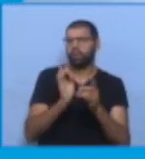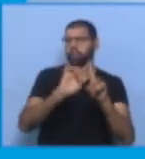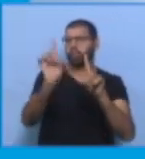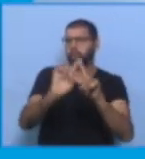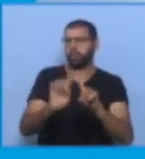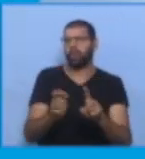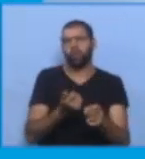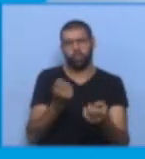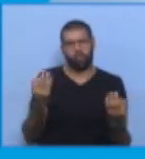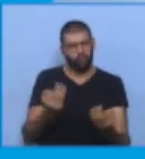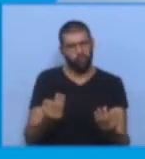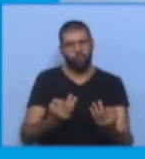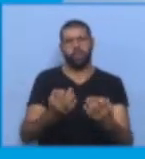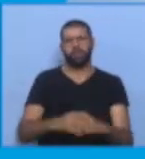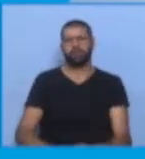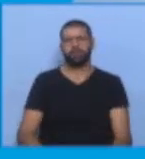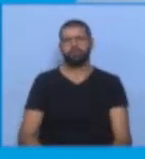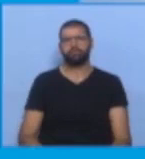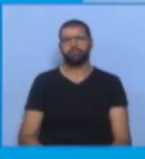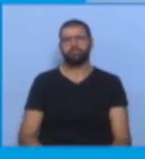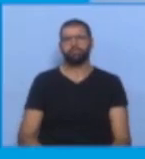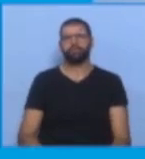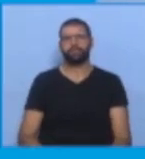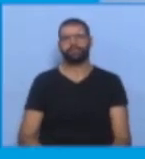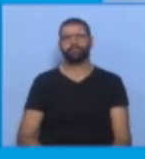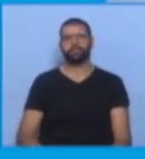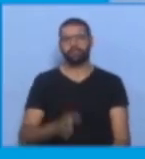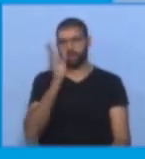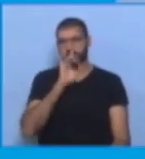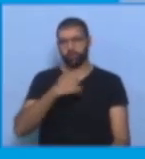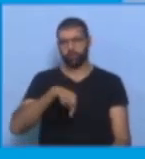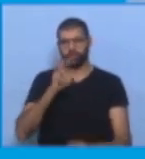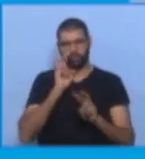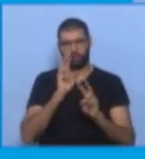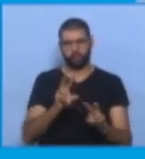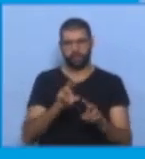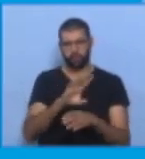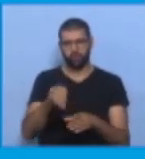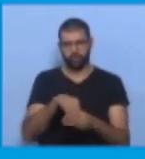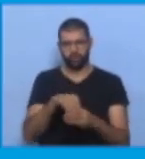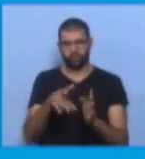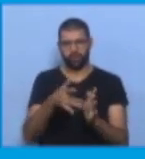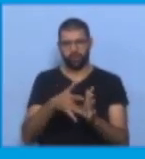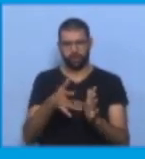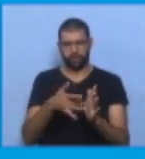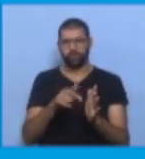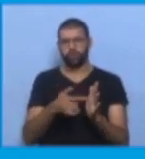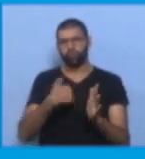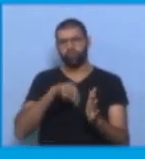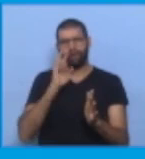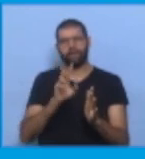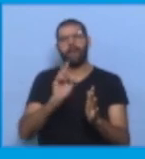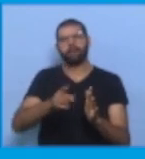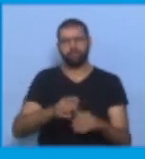dúvida. Ora, quando nós olhamos para esse contexto literário, o que é que